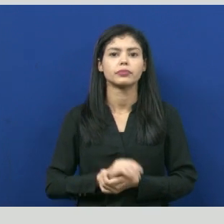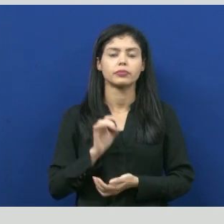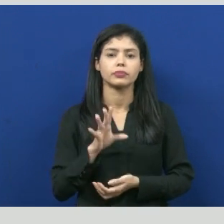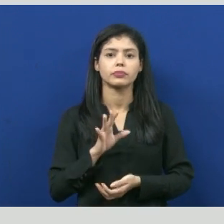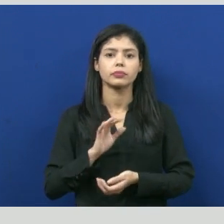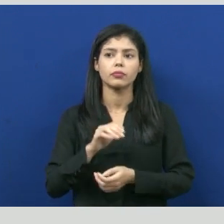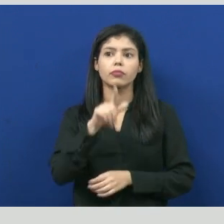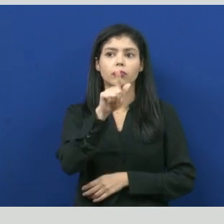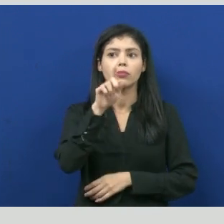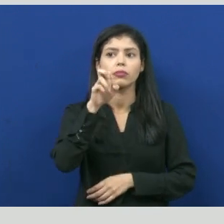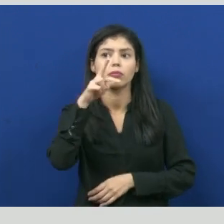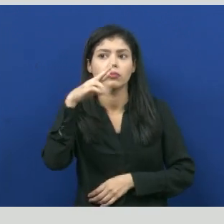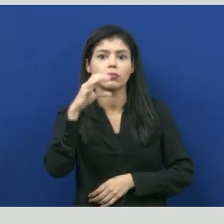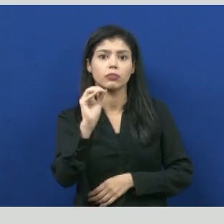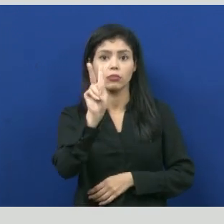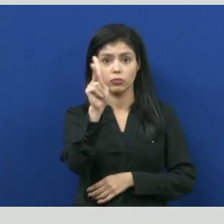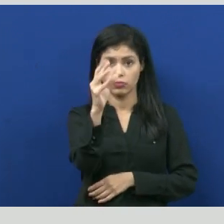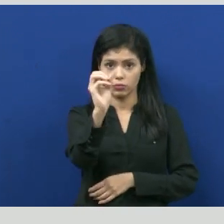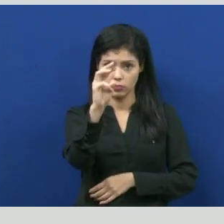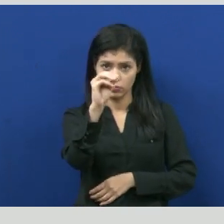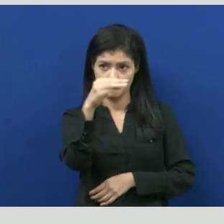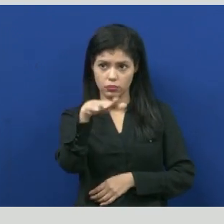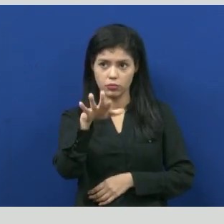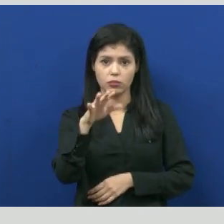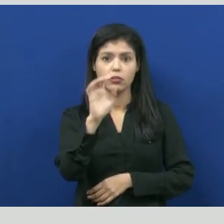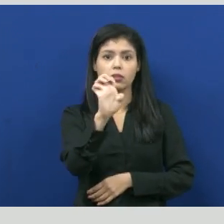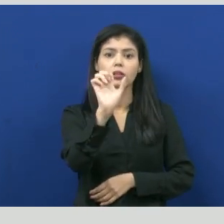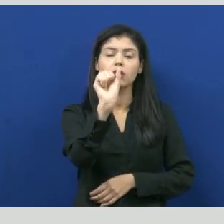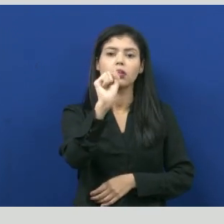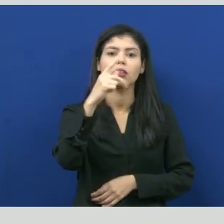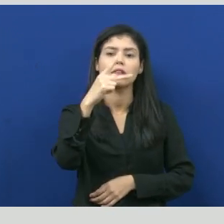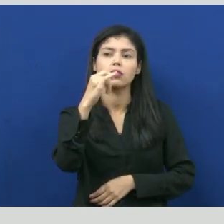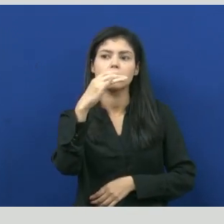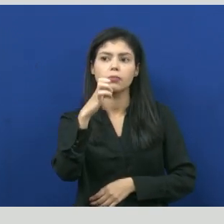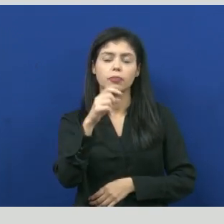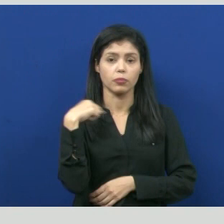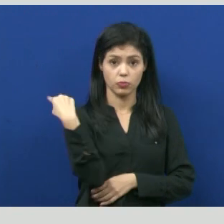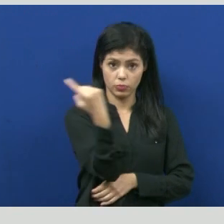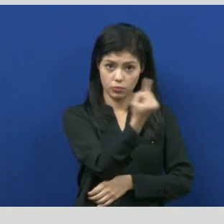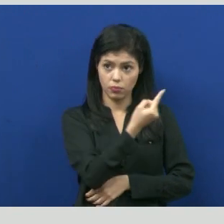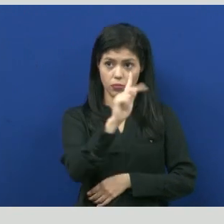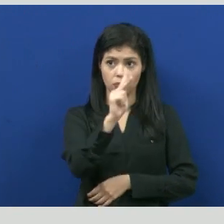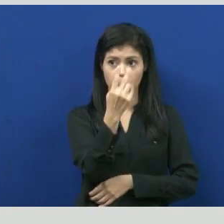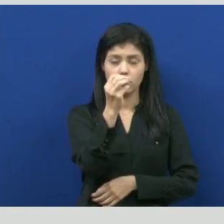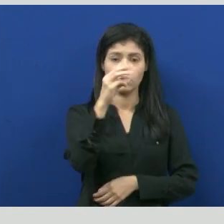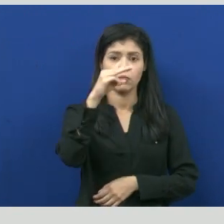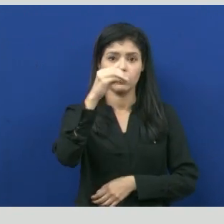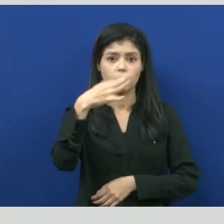apenas, gênero Homo e espécie, nós somos Homo sapiens.